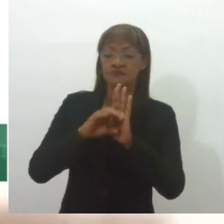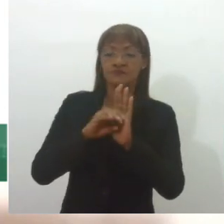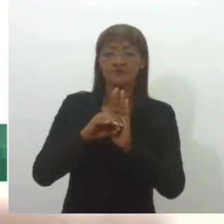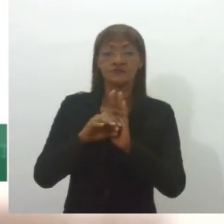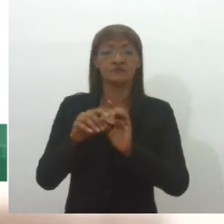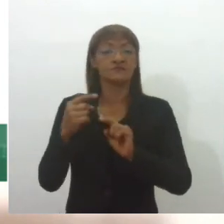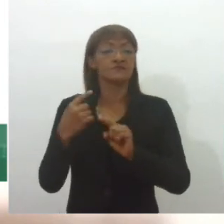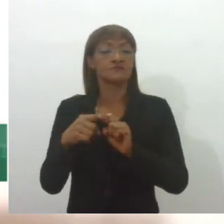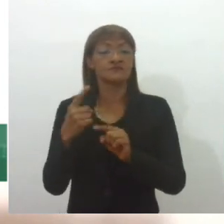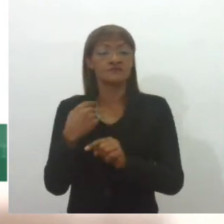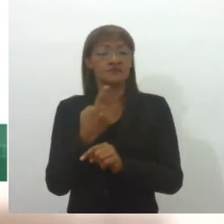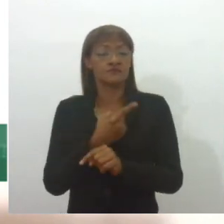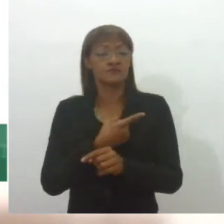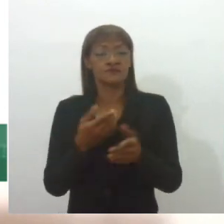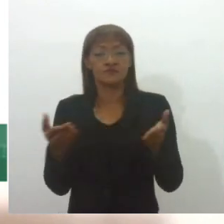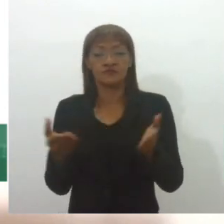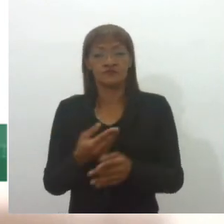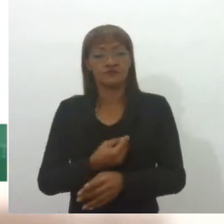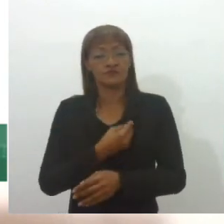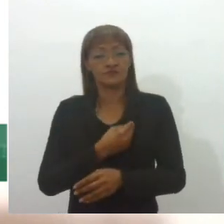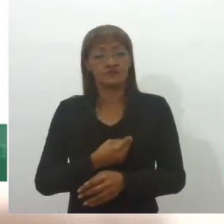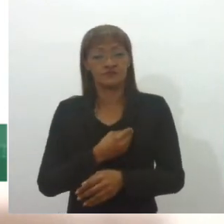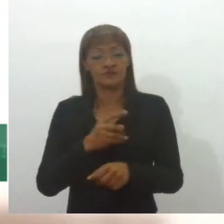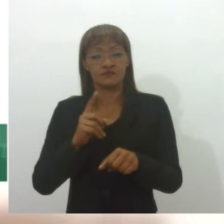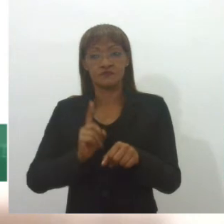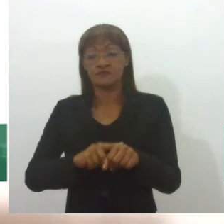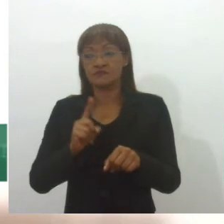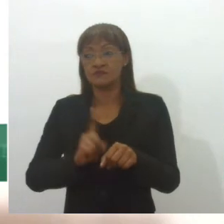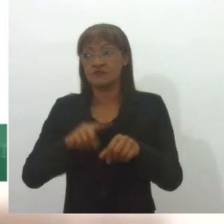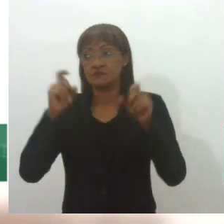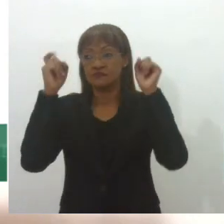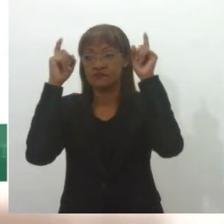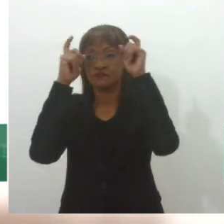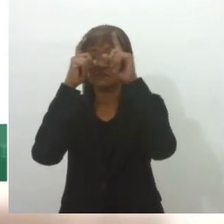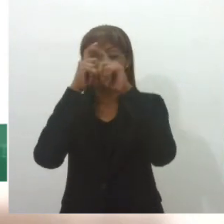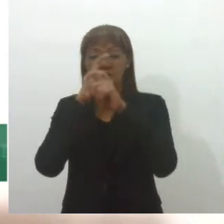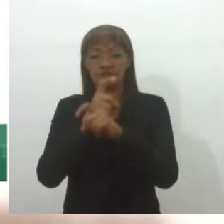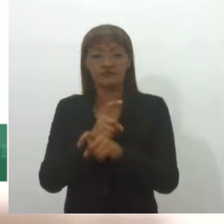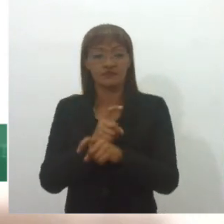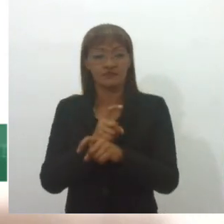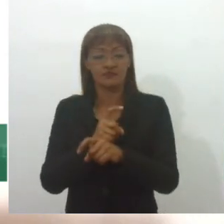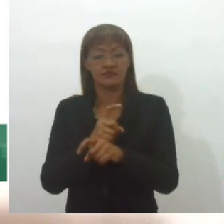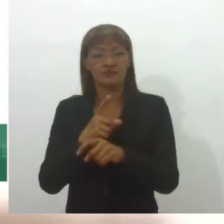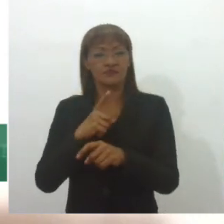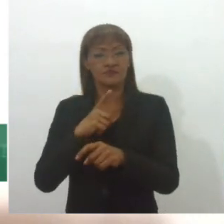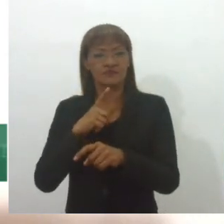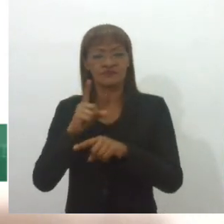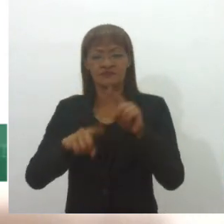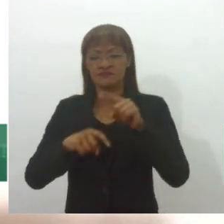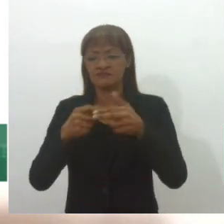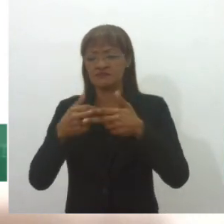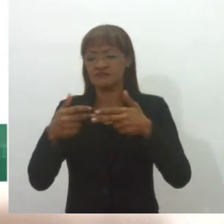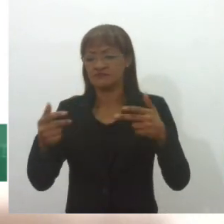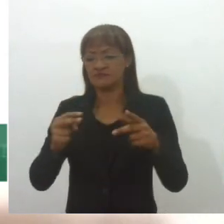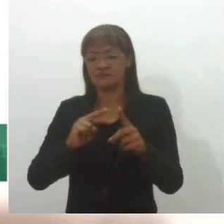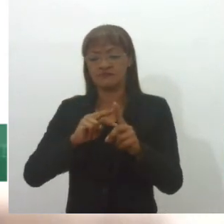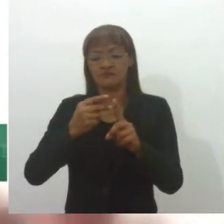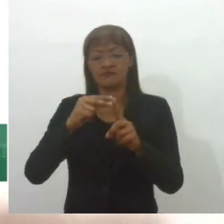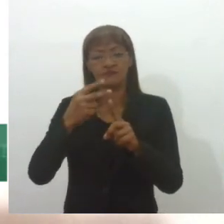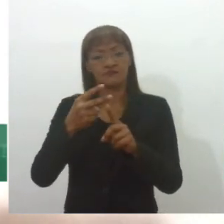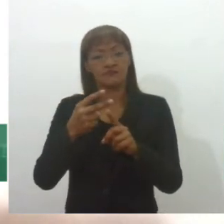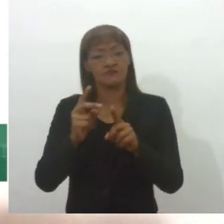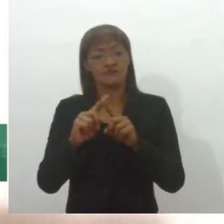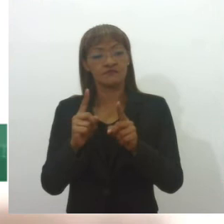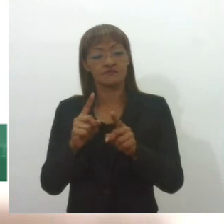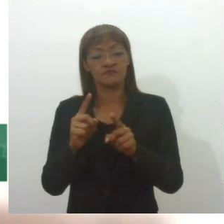momento complicado de aumento absurdo de várias coisas, né, de vários setores, e esse projeto de lei ele vem